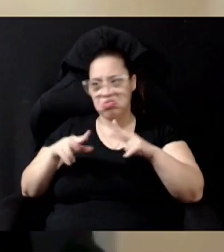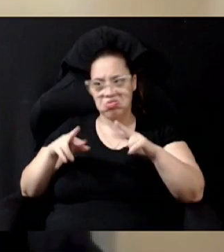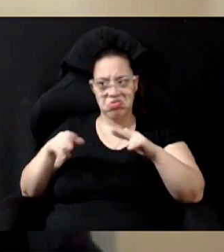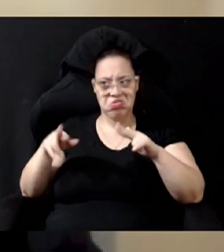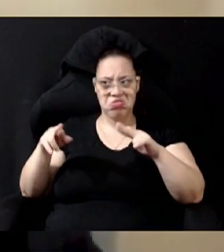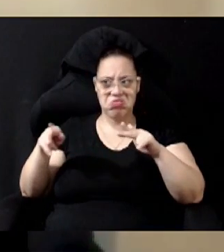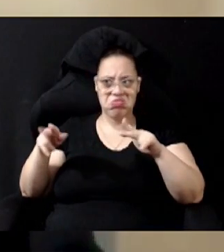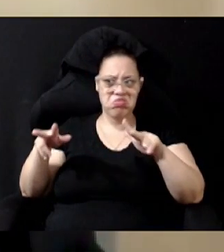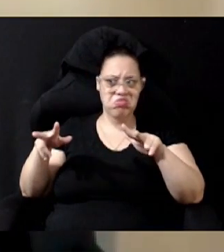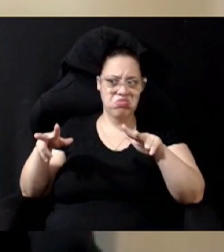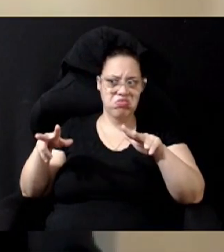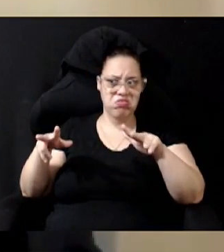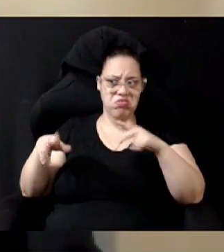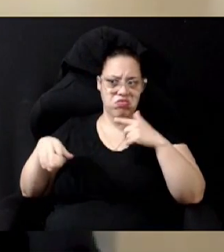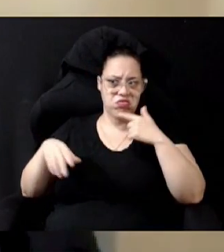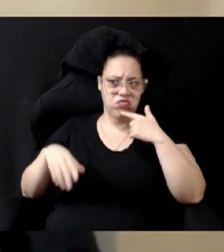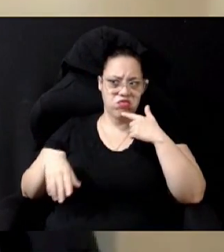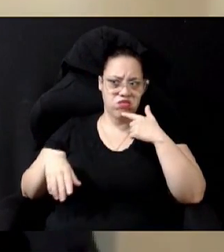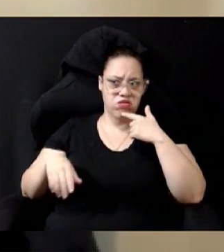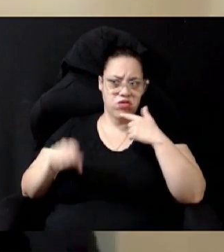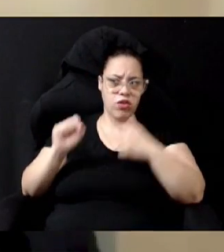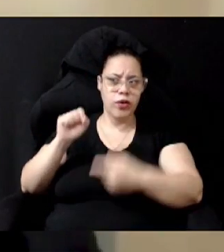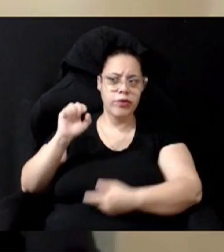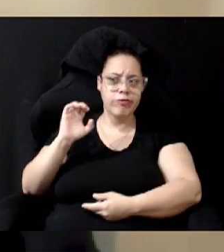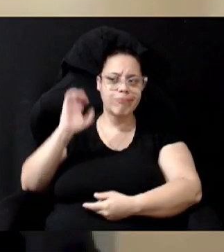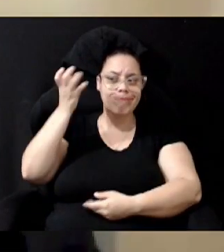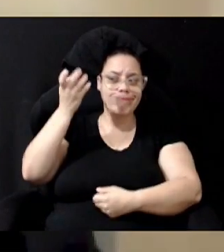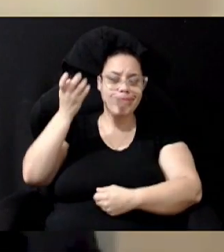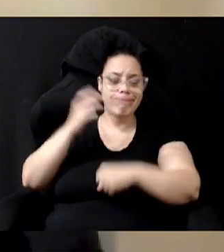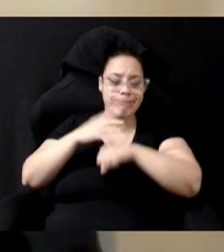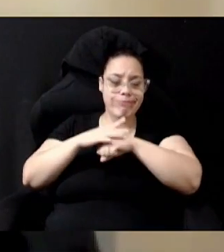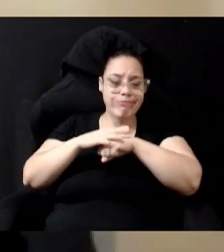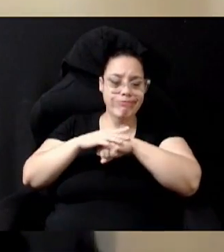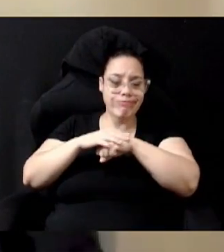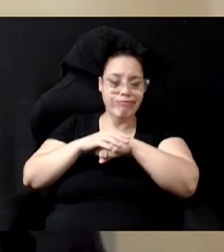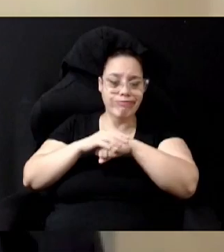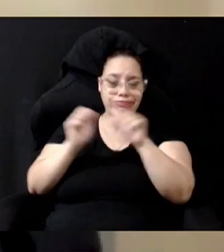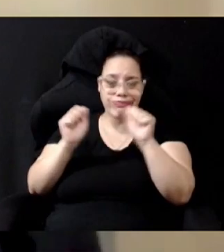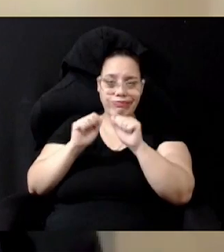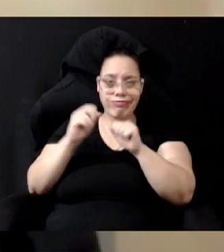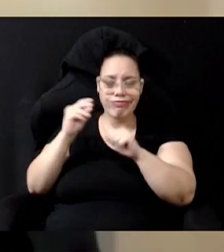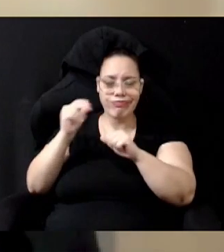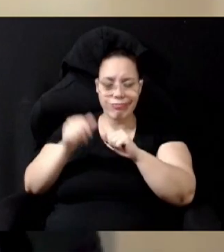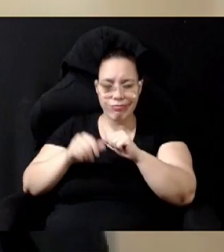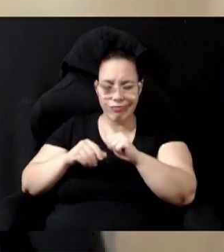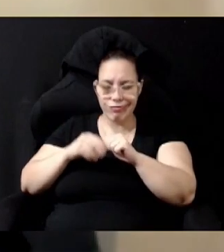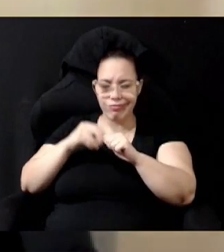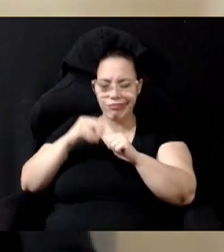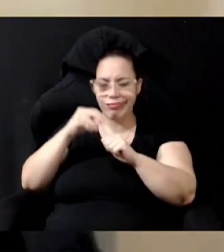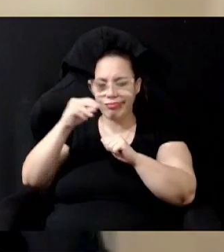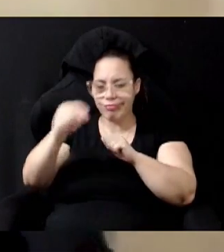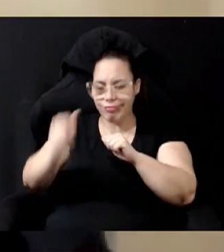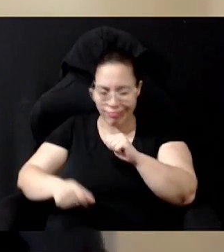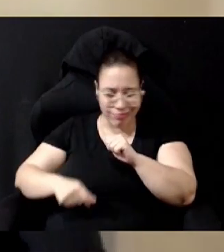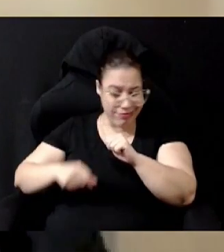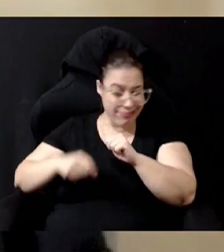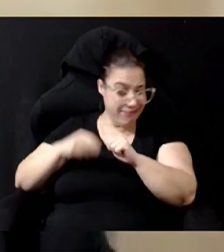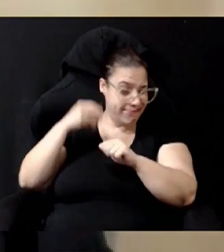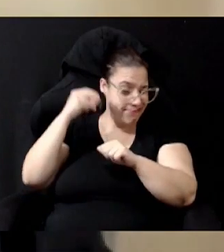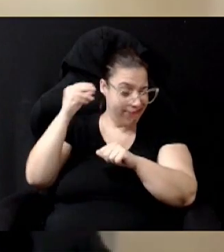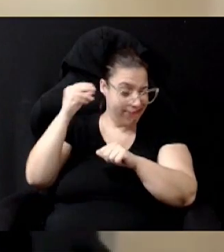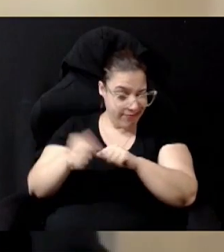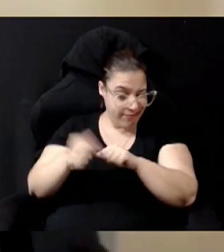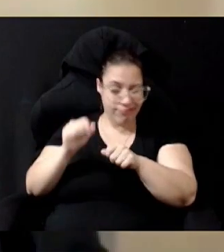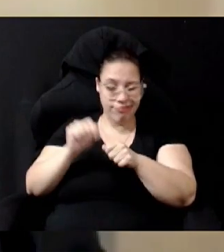Mas o que acontece é que muitas dessas doenças, a manifestação leva muito tempo para ela se dar, para ela se fazer.